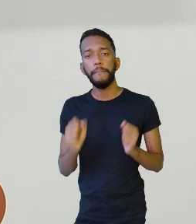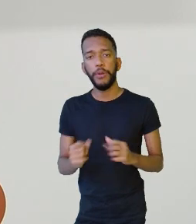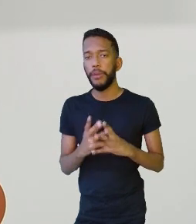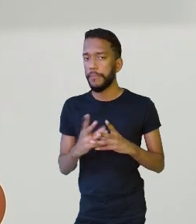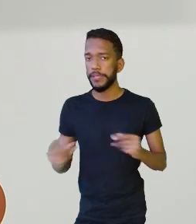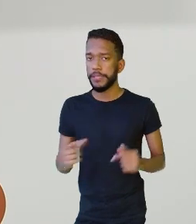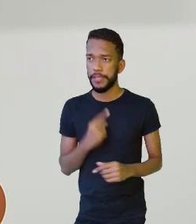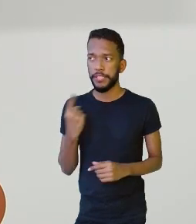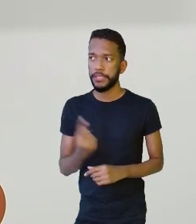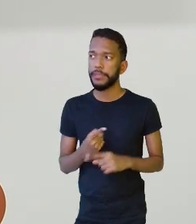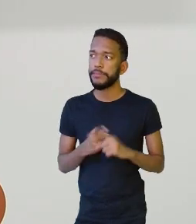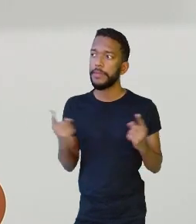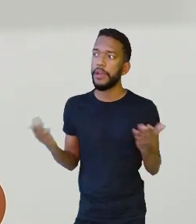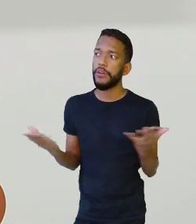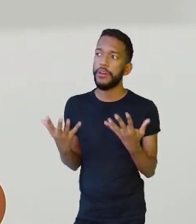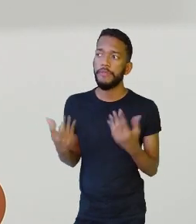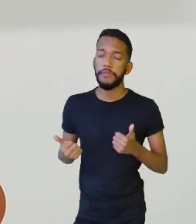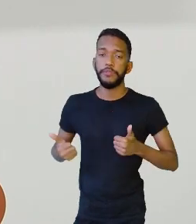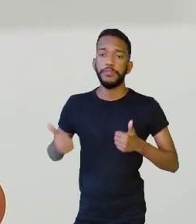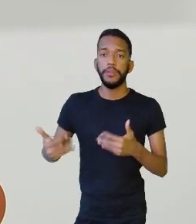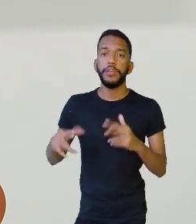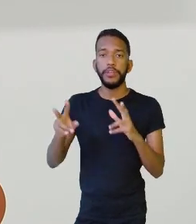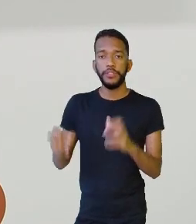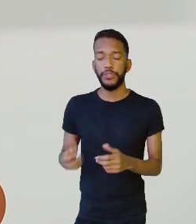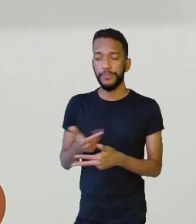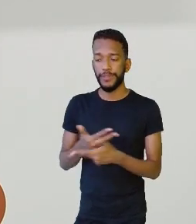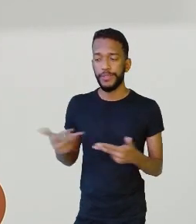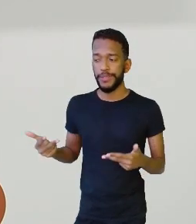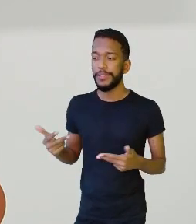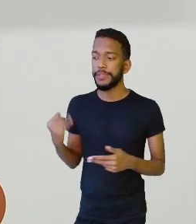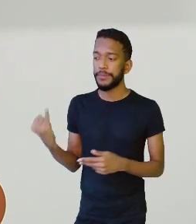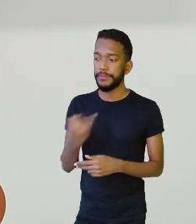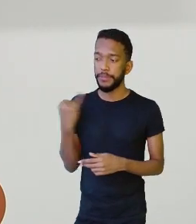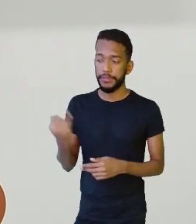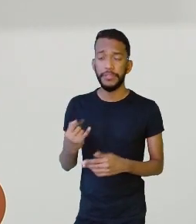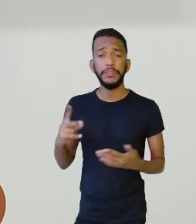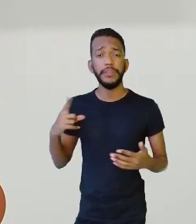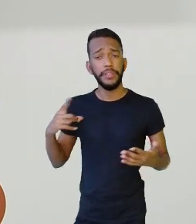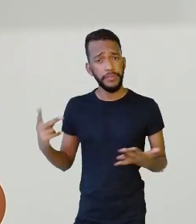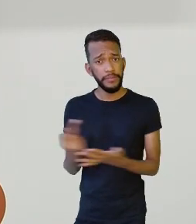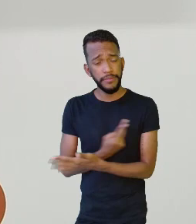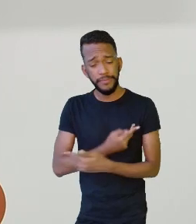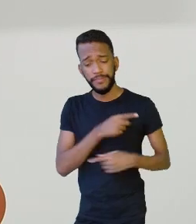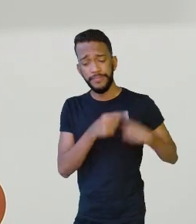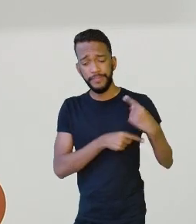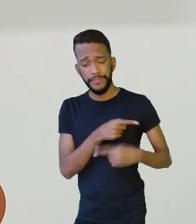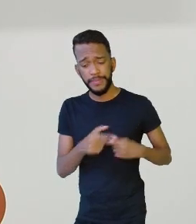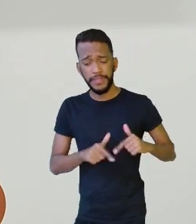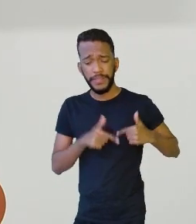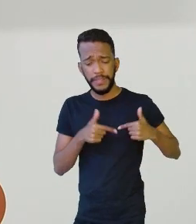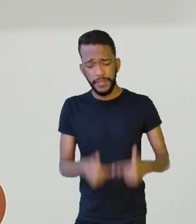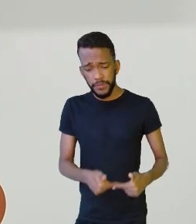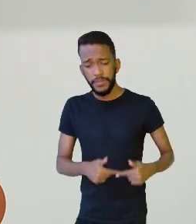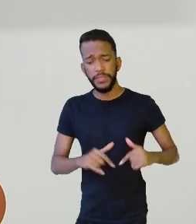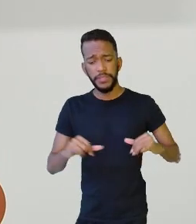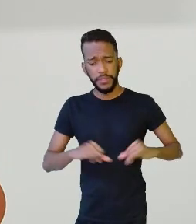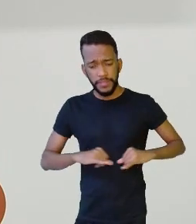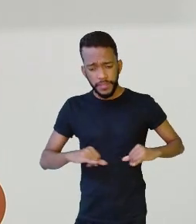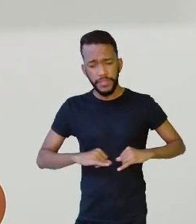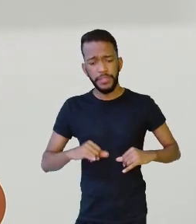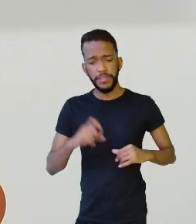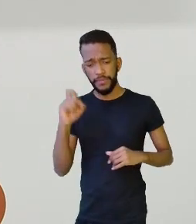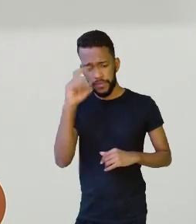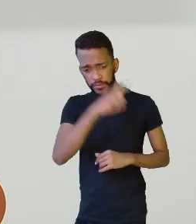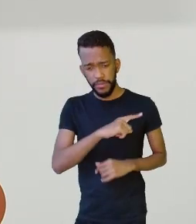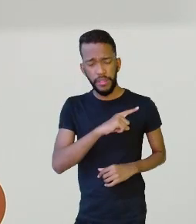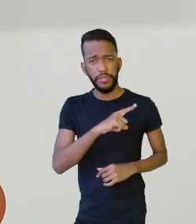nós. Mas aí agora nós vamos falar sobre uma coisa muito importante. Apesar de todo o sacrifício, de toda a dificuldade que aconteceu, deles